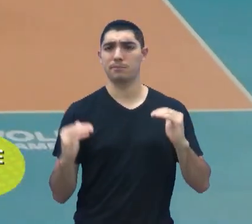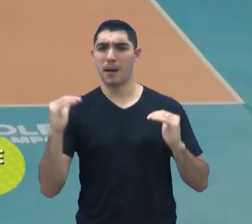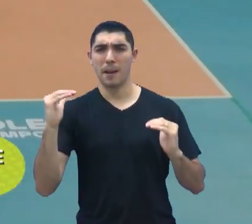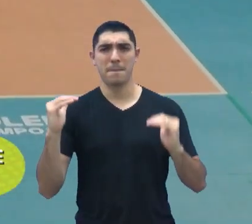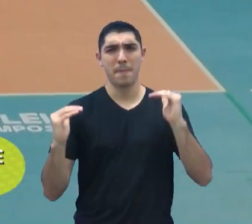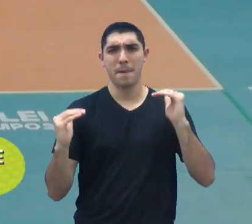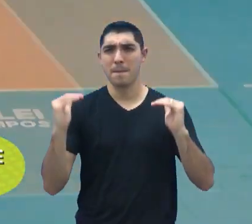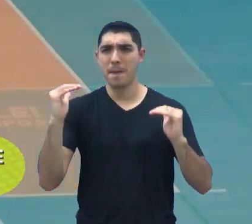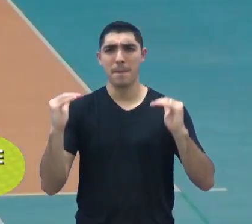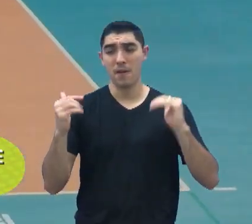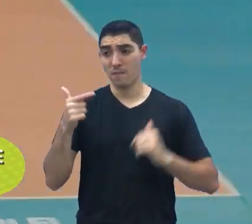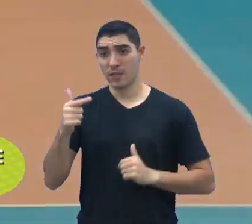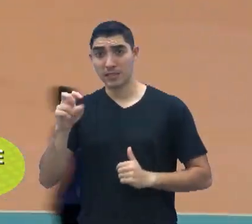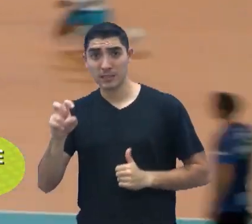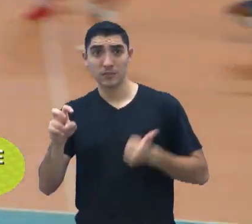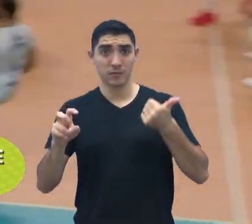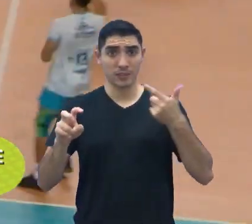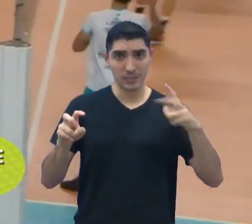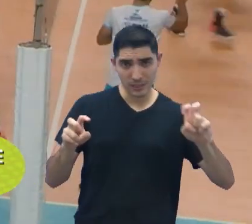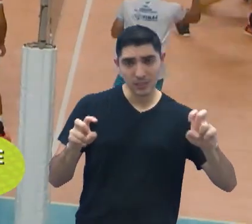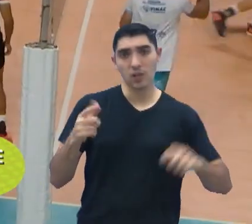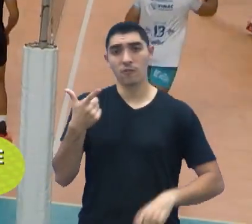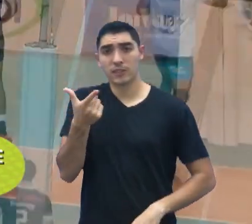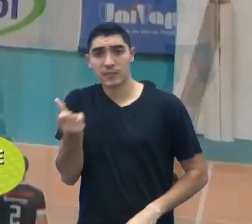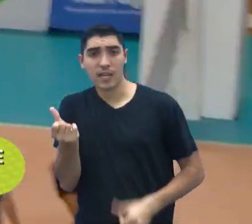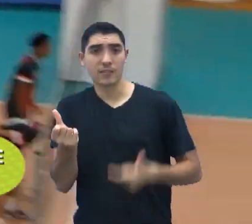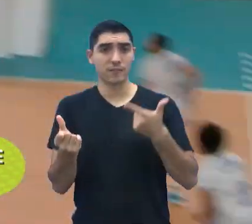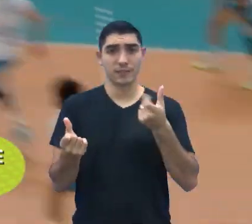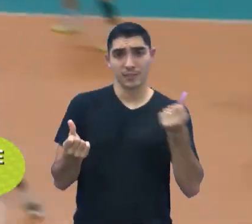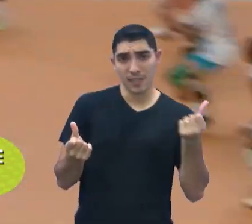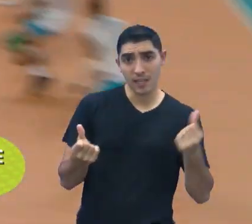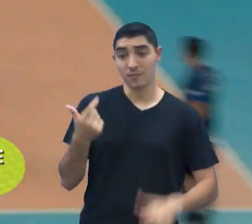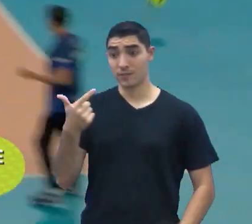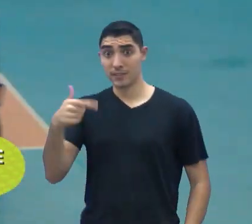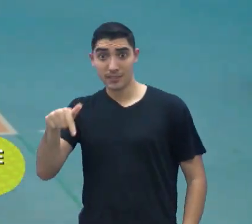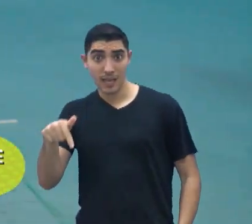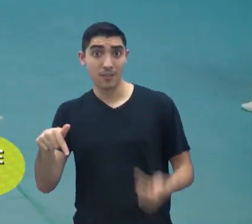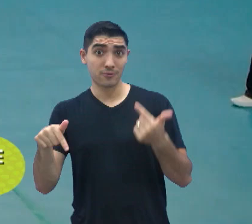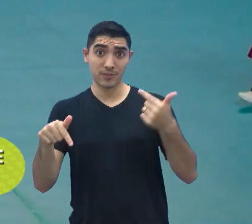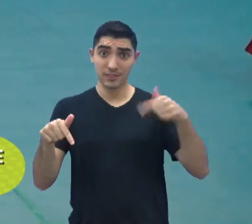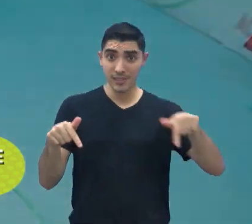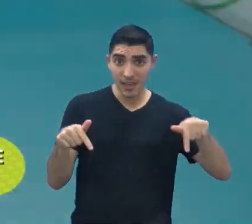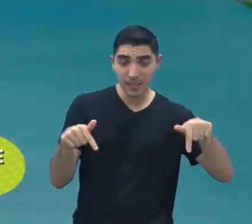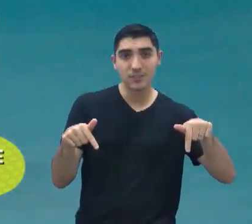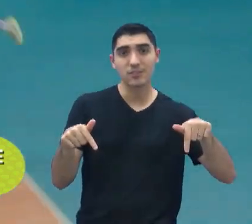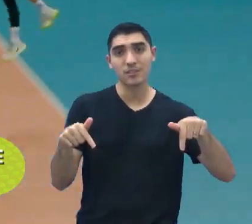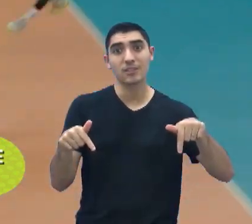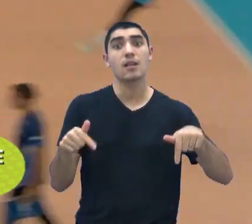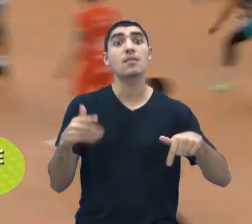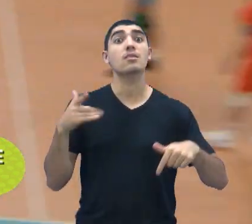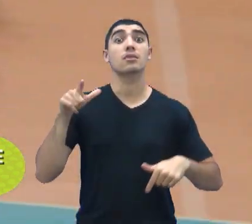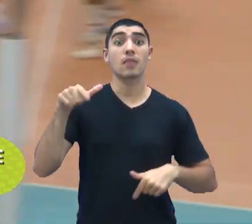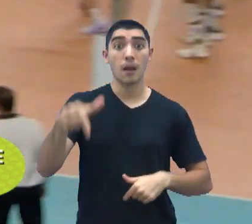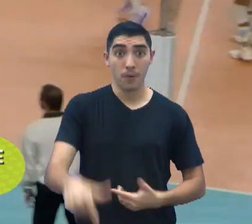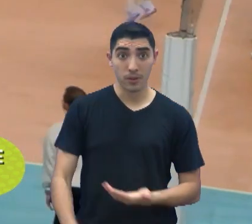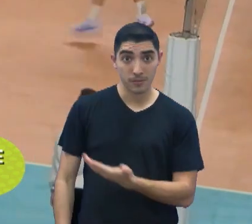arrastando, 25-25, 26-26, 27-27, até chegar